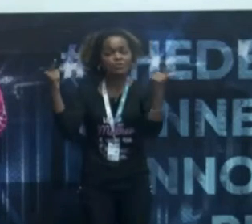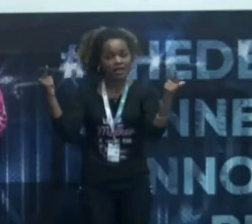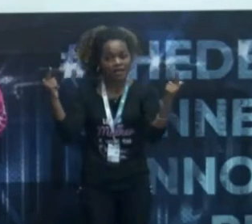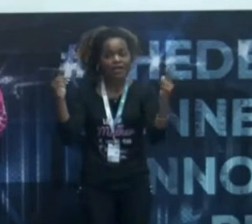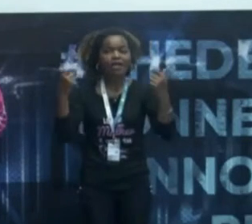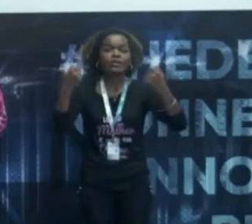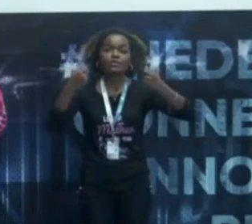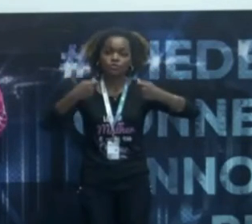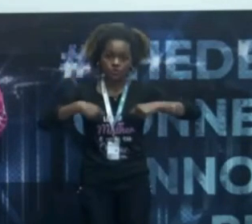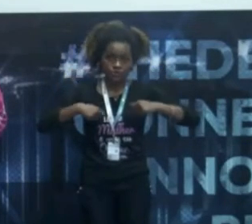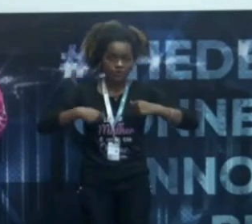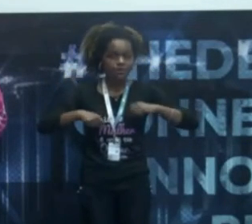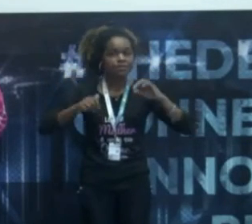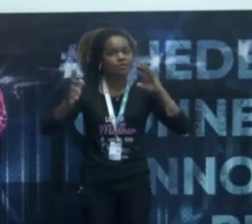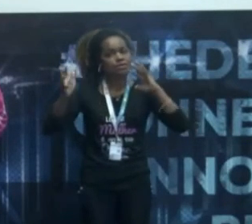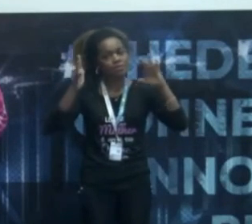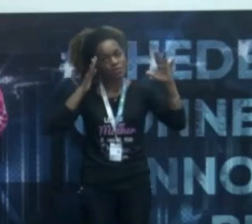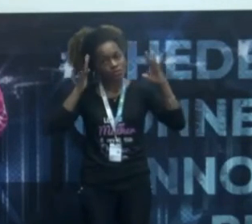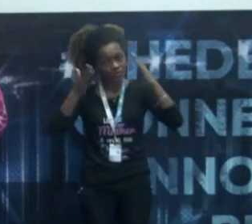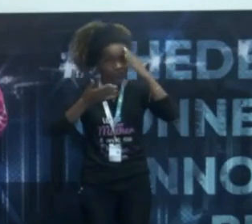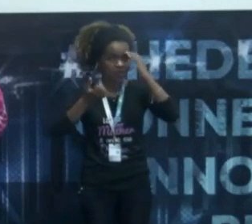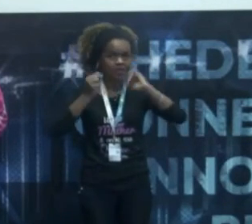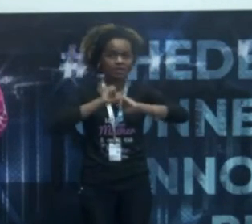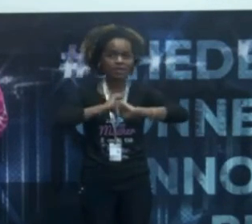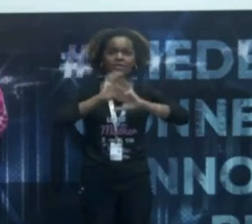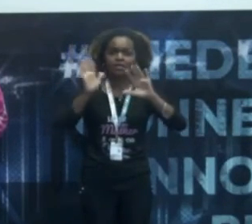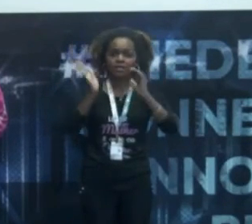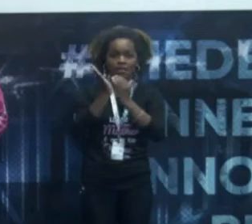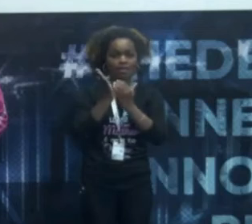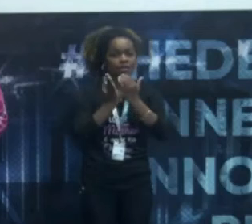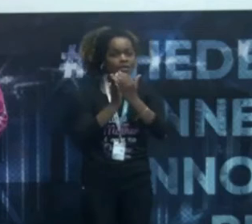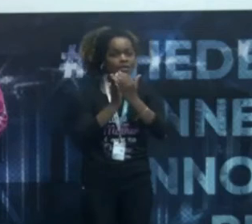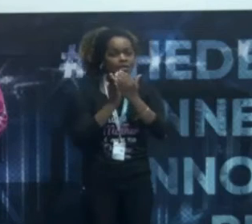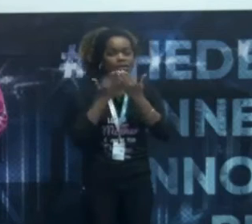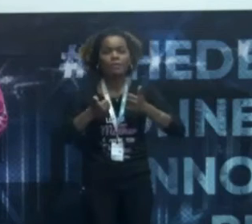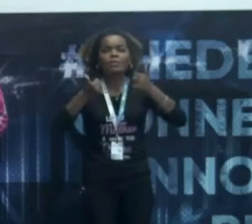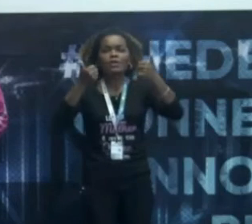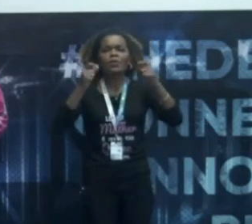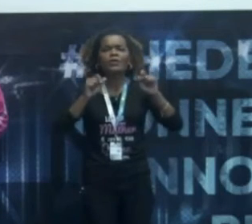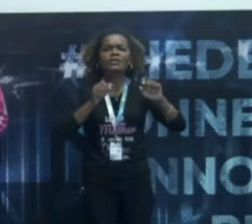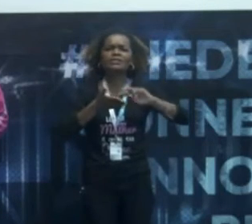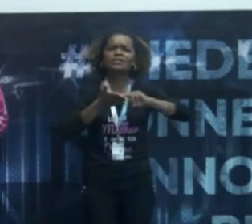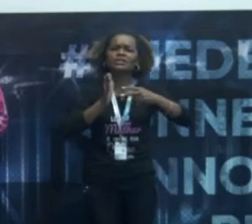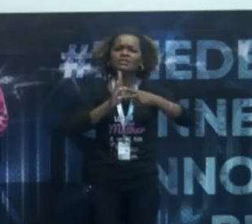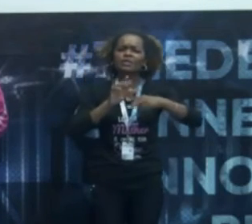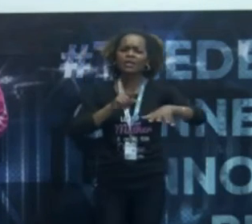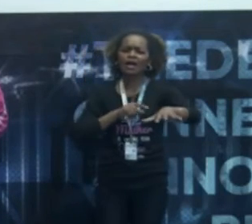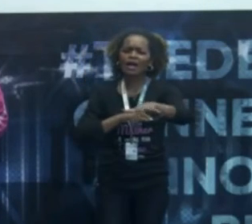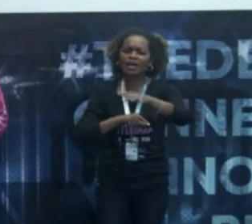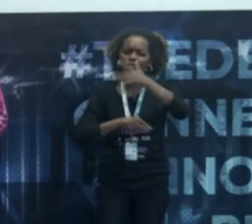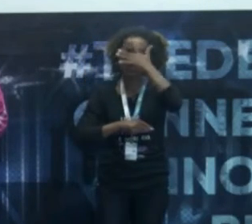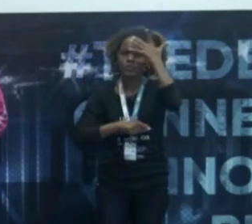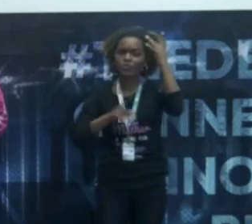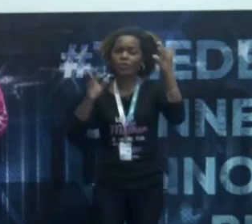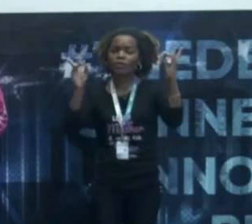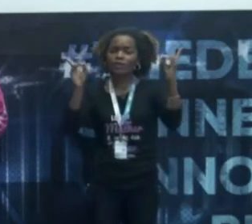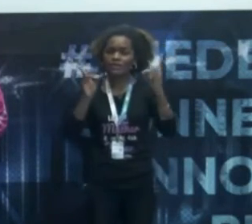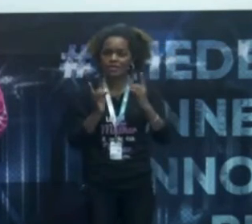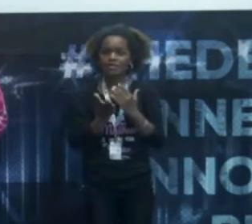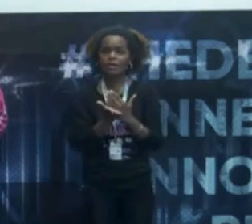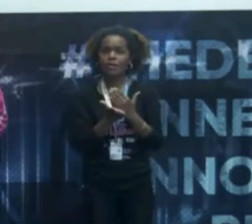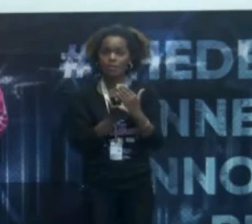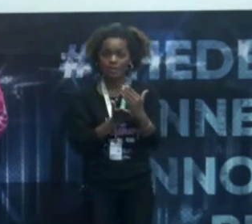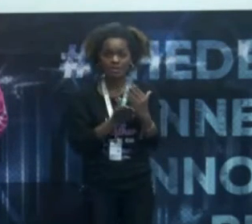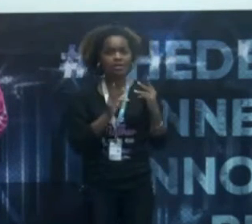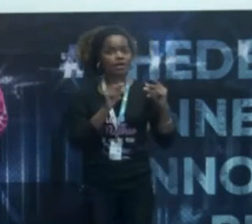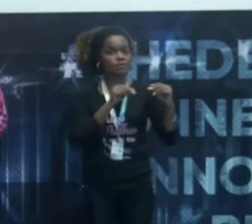precisa entender um pouco melhor o que é o espaço de inclusão da pessoa com deficiência, para daí começar a discutir qual